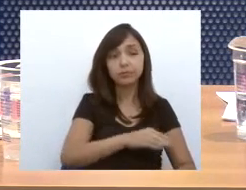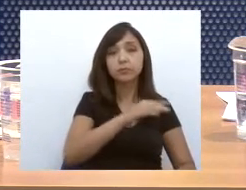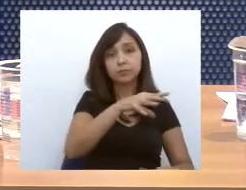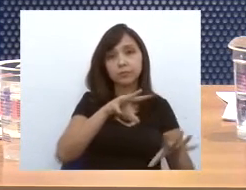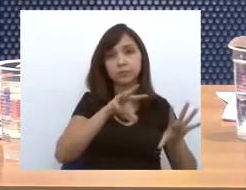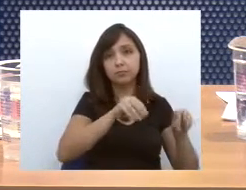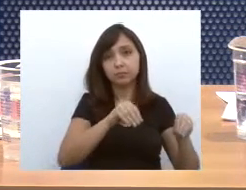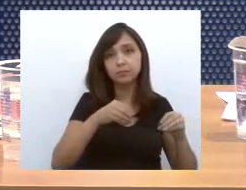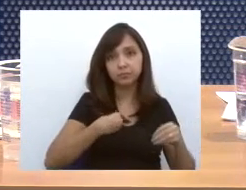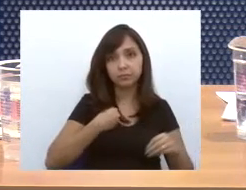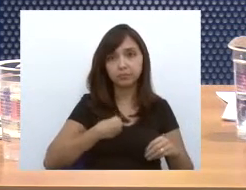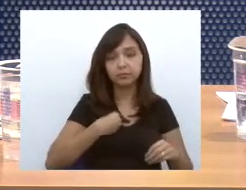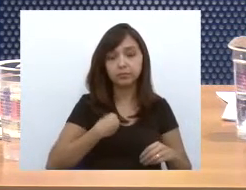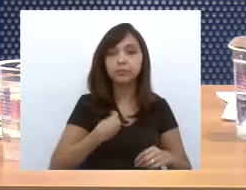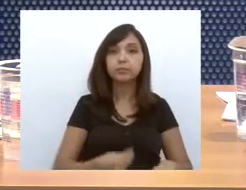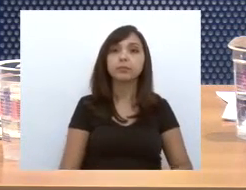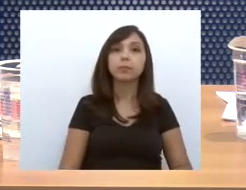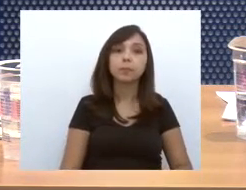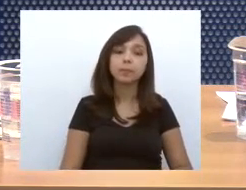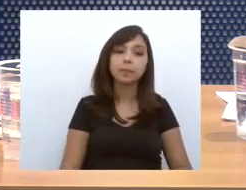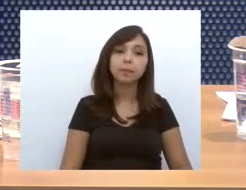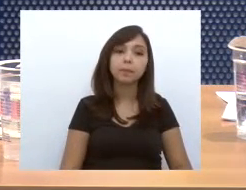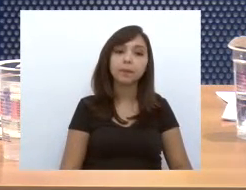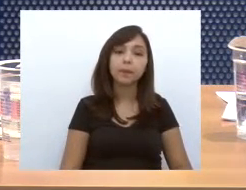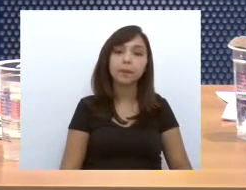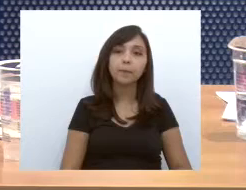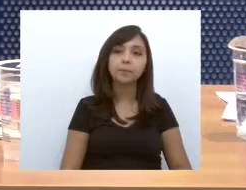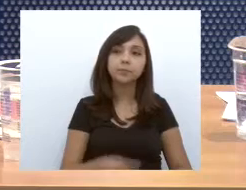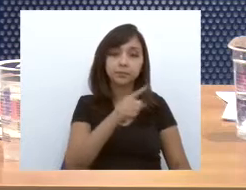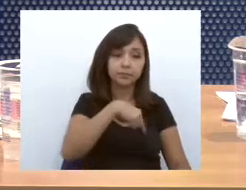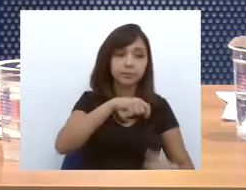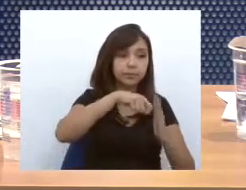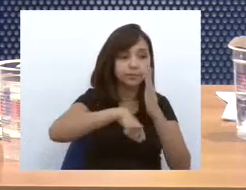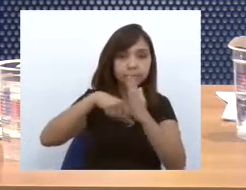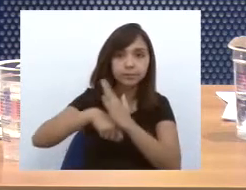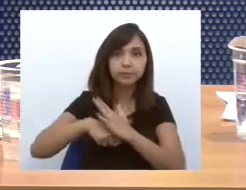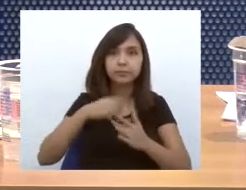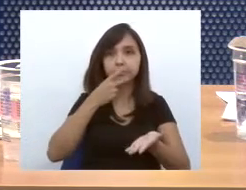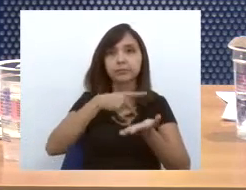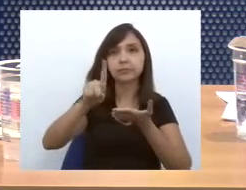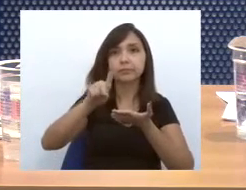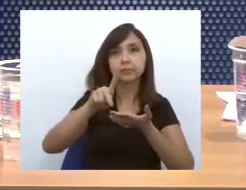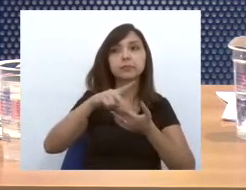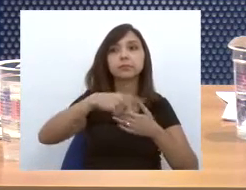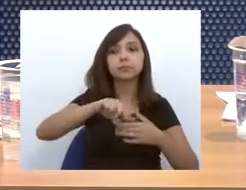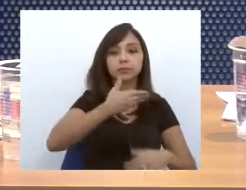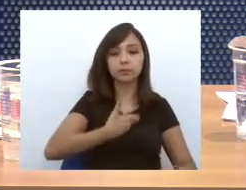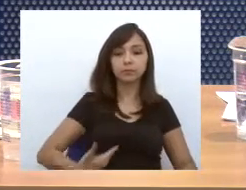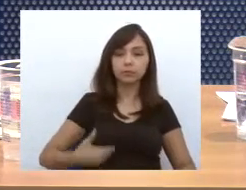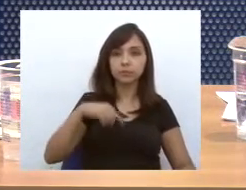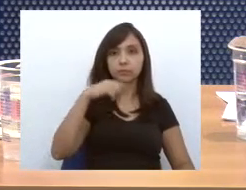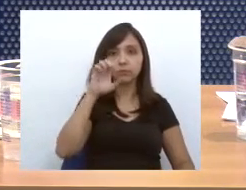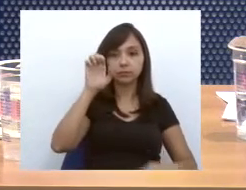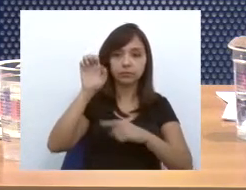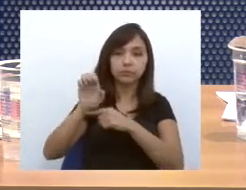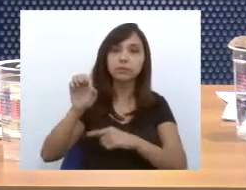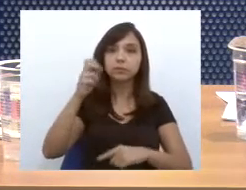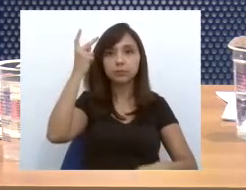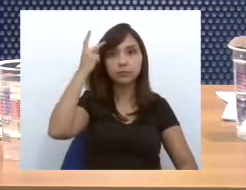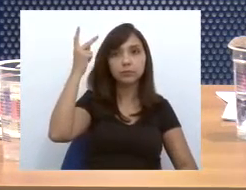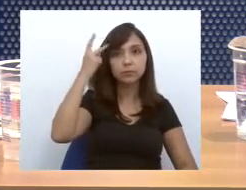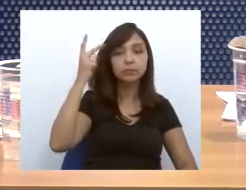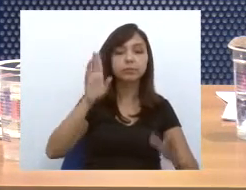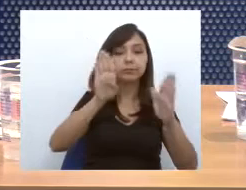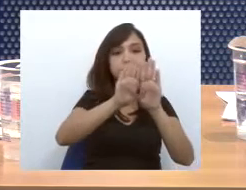atingidos. Considerando que esses subscritores repudiam a atitude do governo do Estado de São Paulo